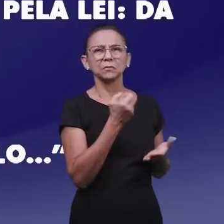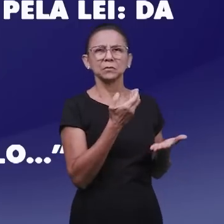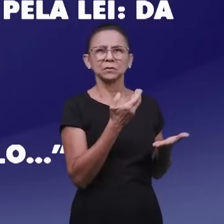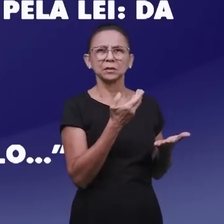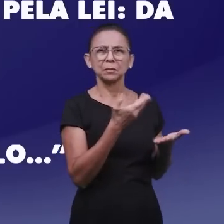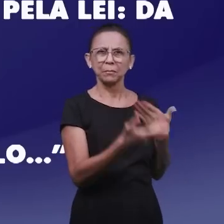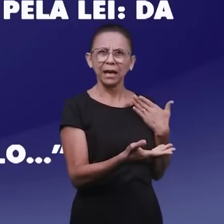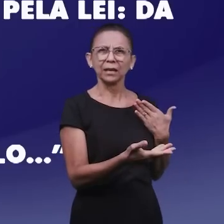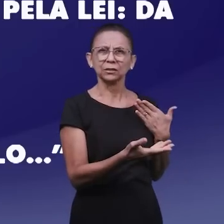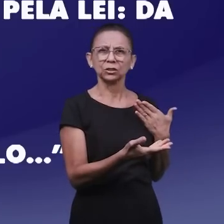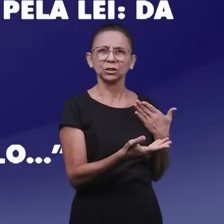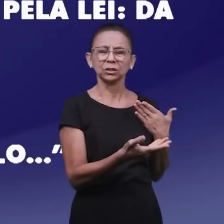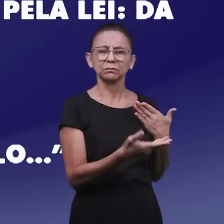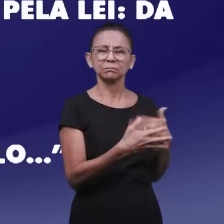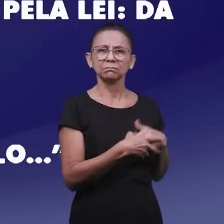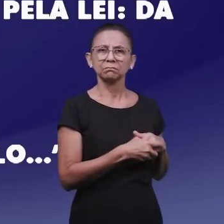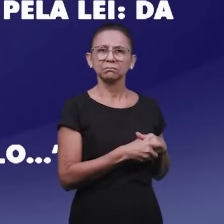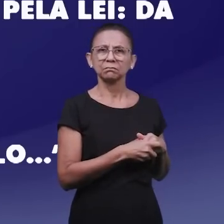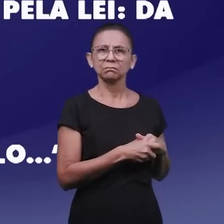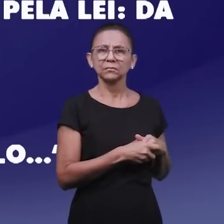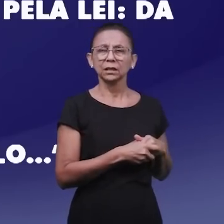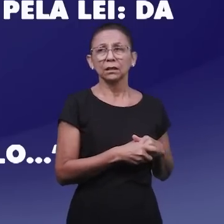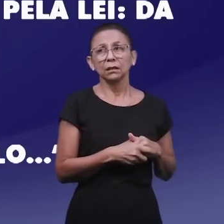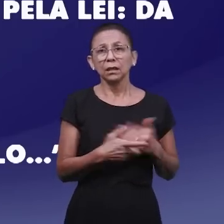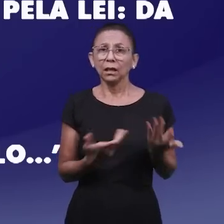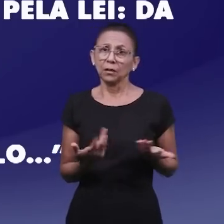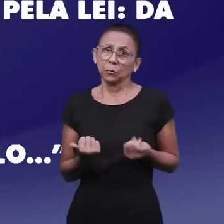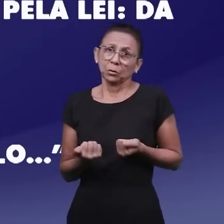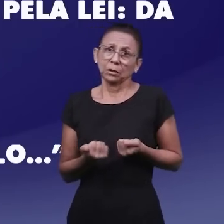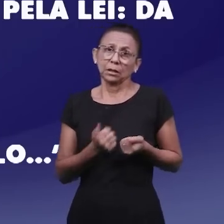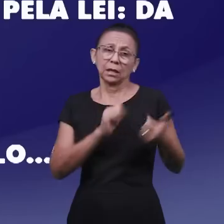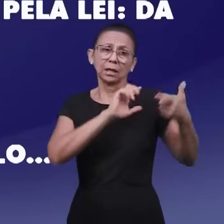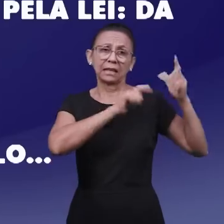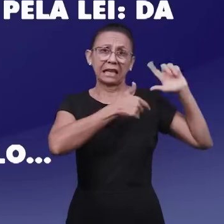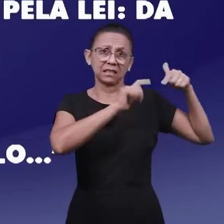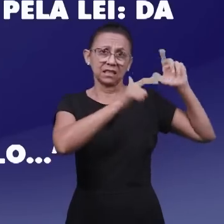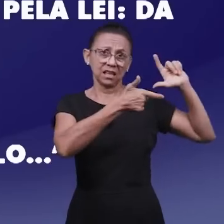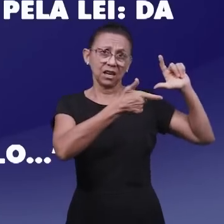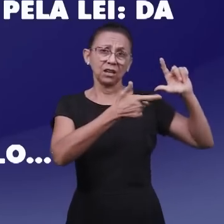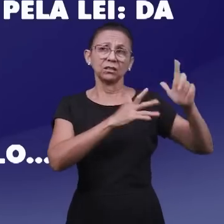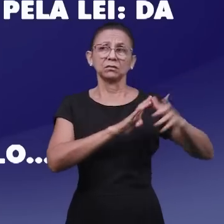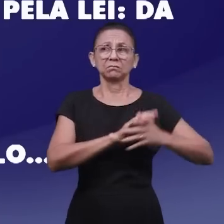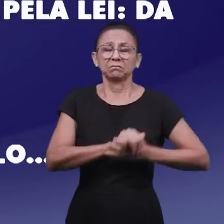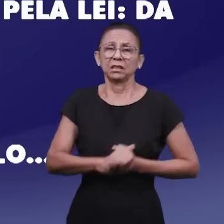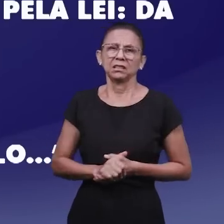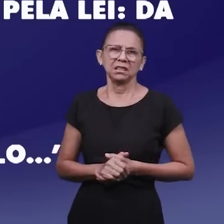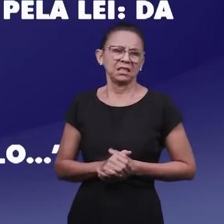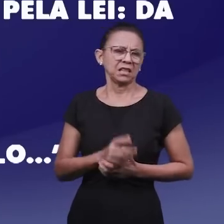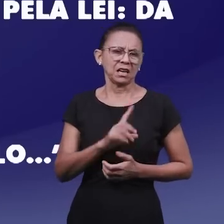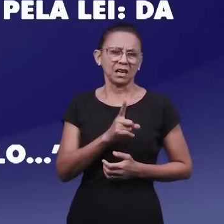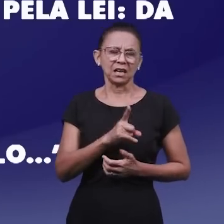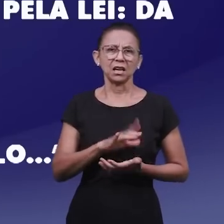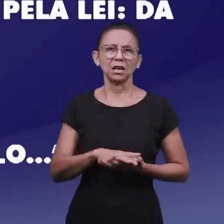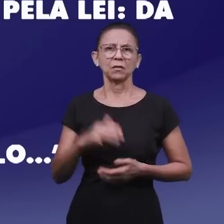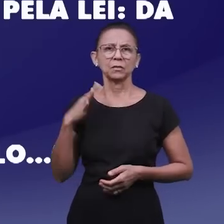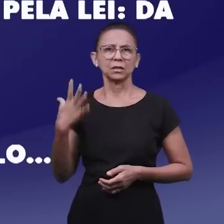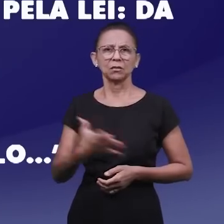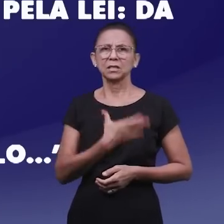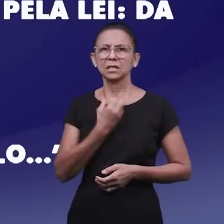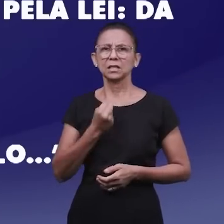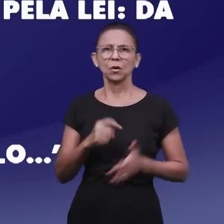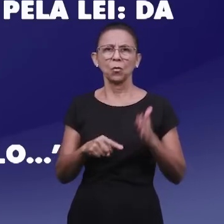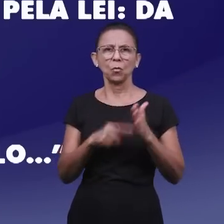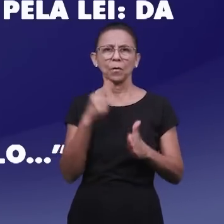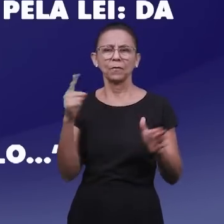Pedro, no capítulo 2, verso 20, ele fala assim, foste outra vez envolvido nelas e vencido, tornou-se